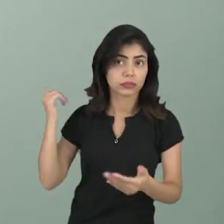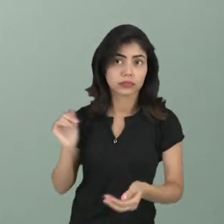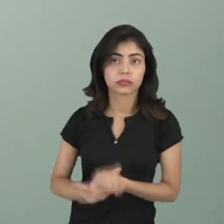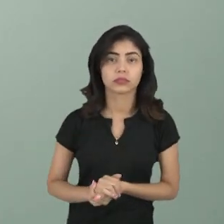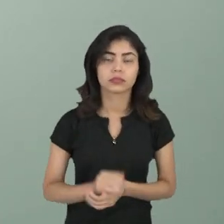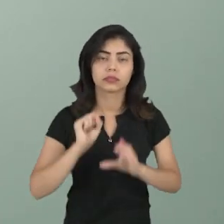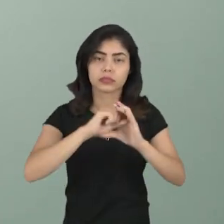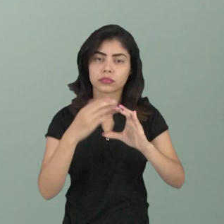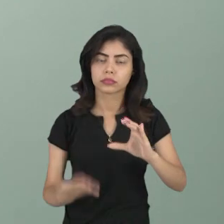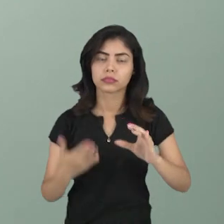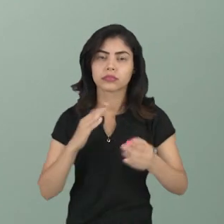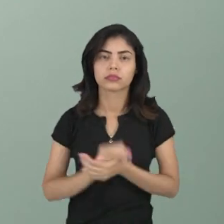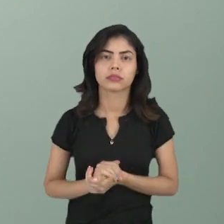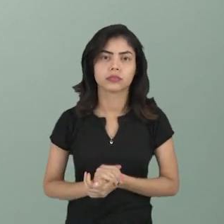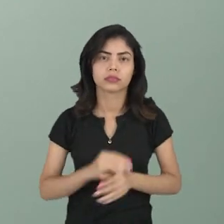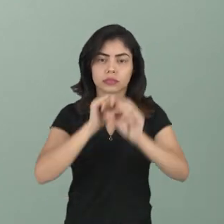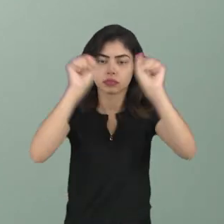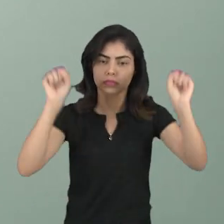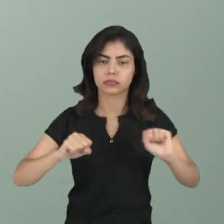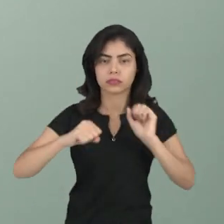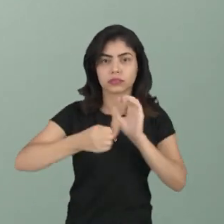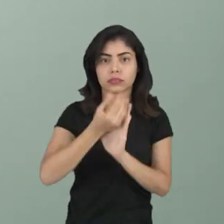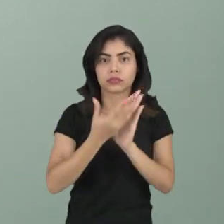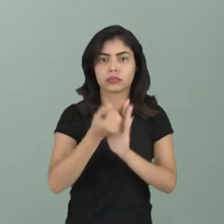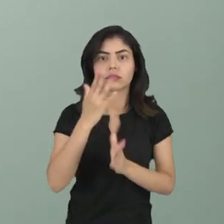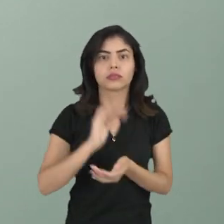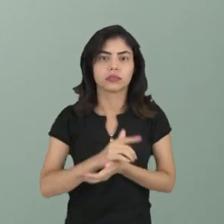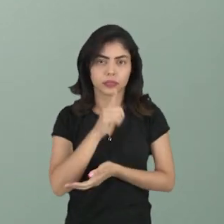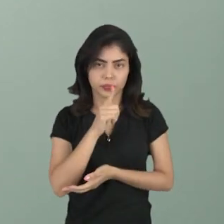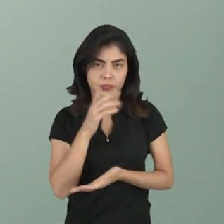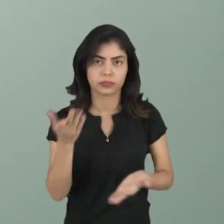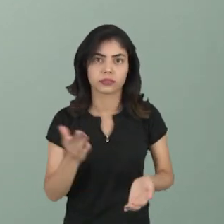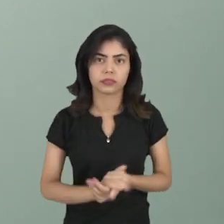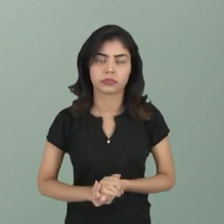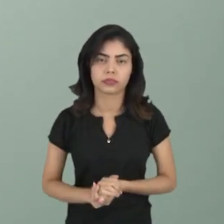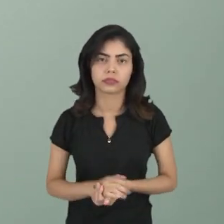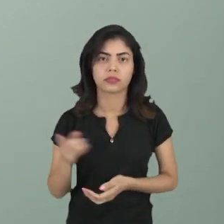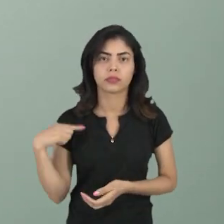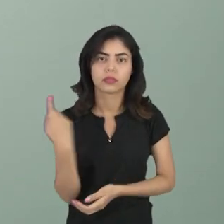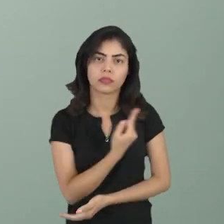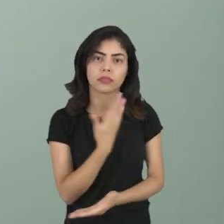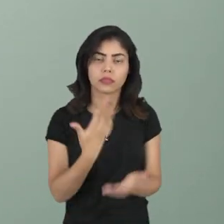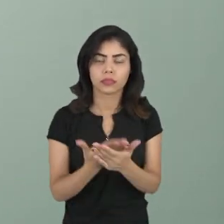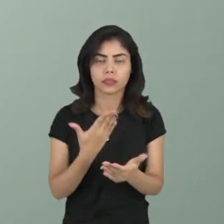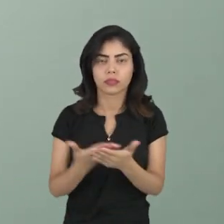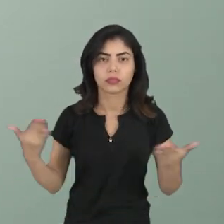viu aí as características sobre o sistema reprodutor masculino. Então, essa foi a nossa aula